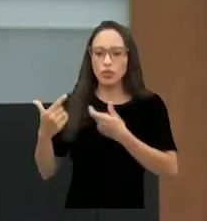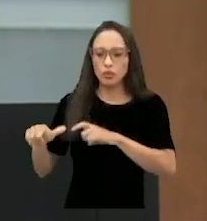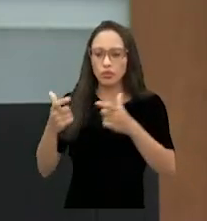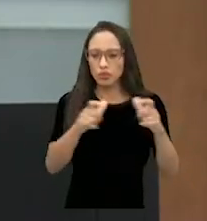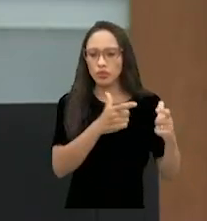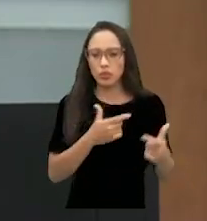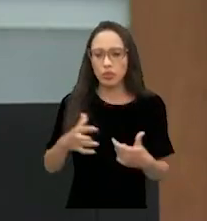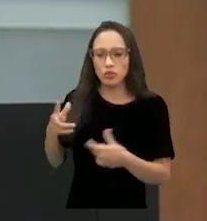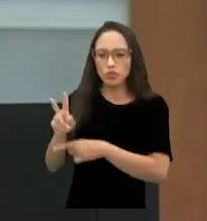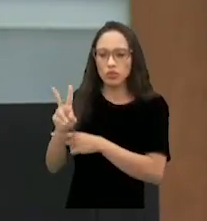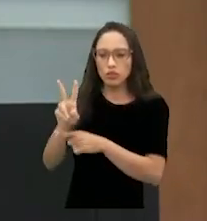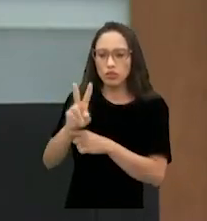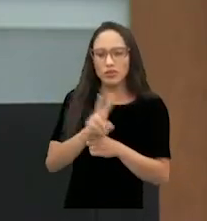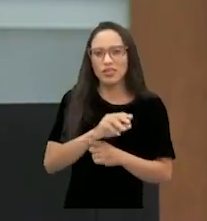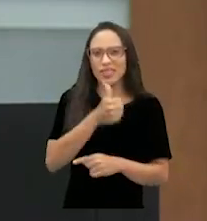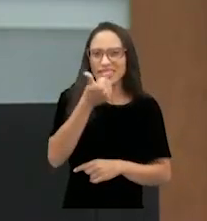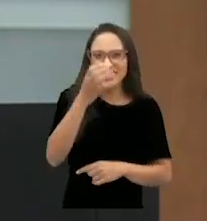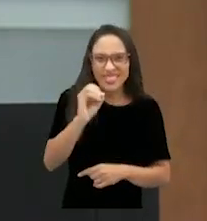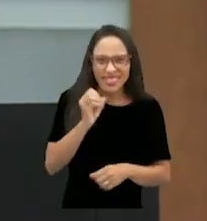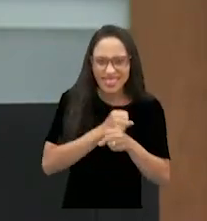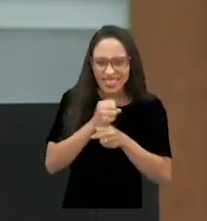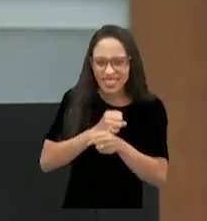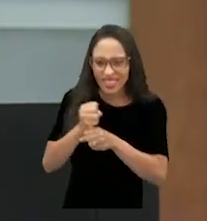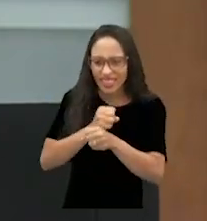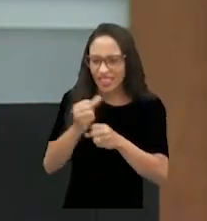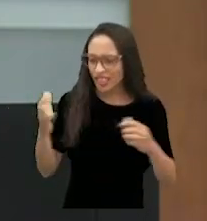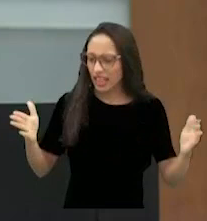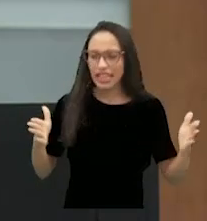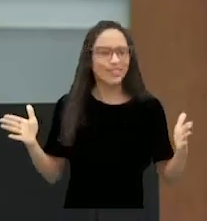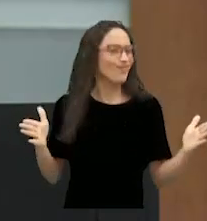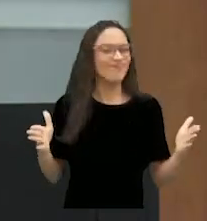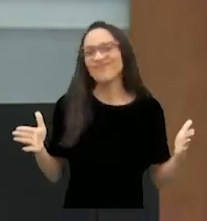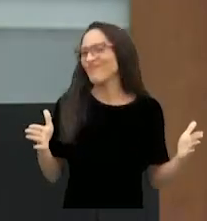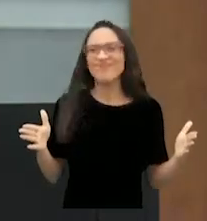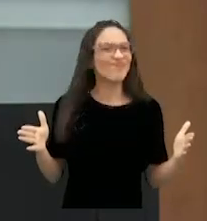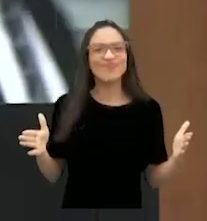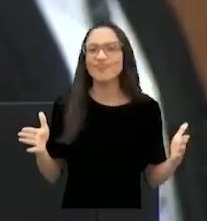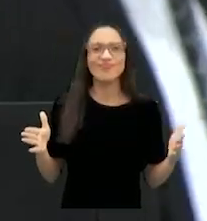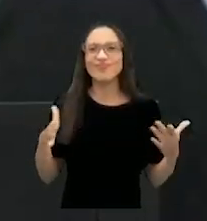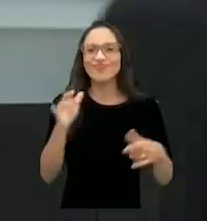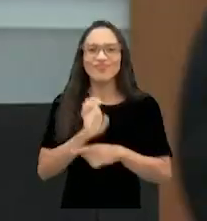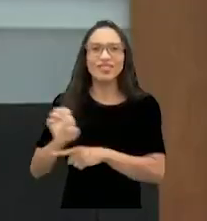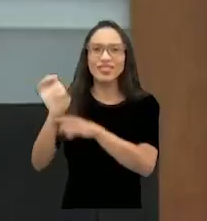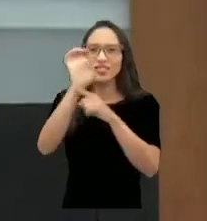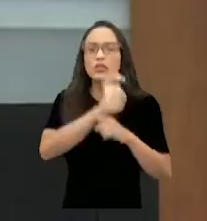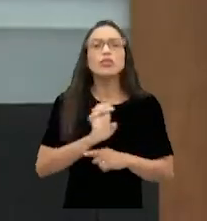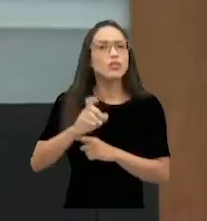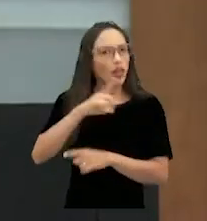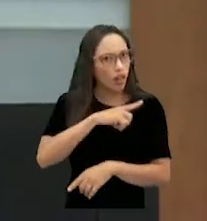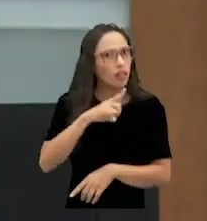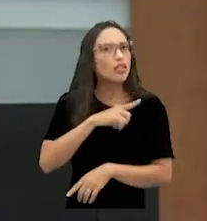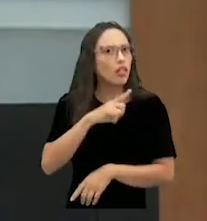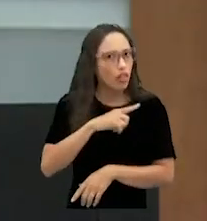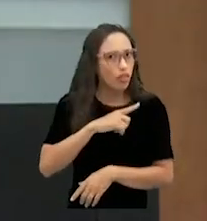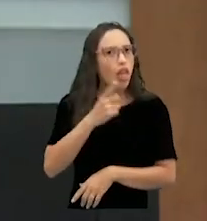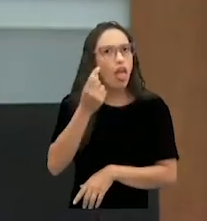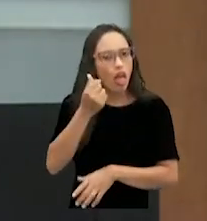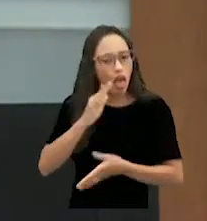conservação. 10 anos é muito tempo. O Estado tem recurso mais do que suficiente para